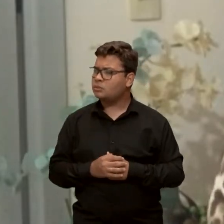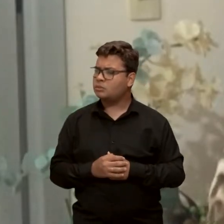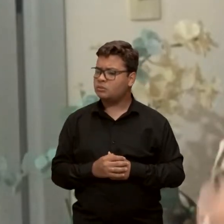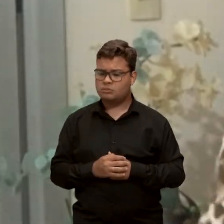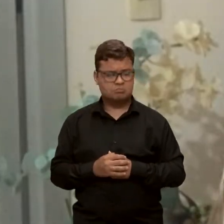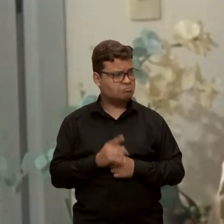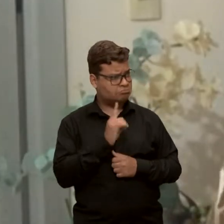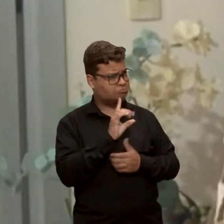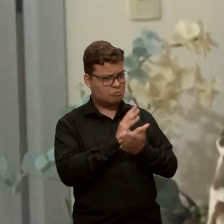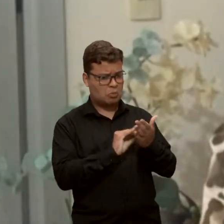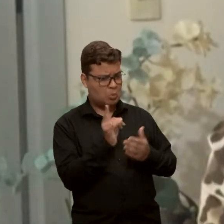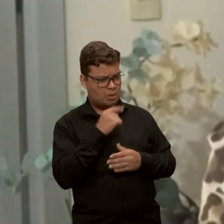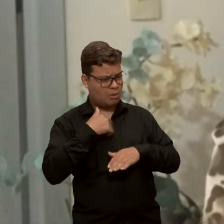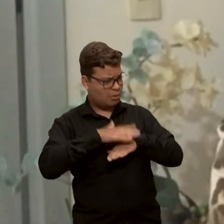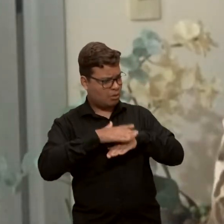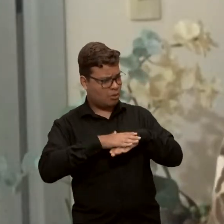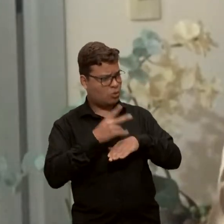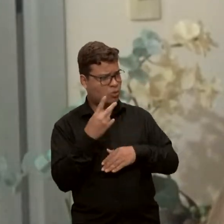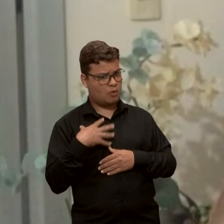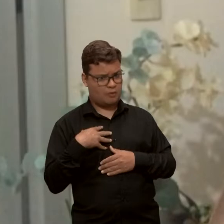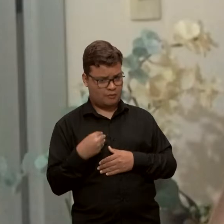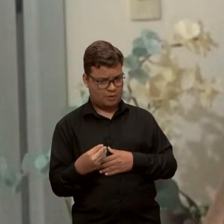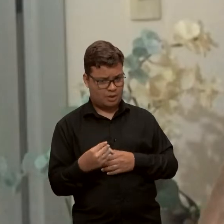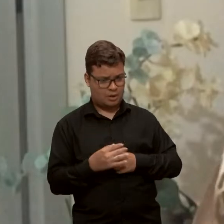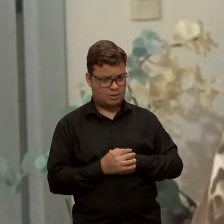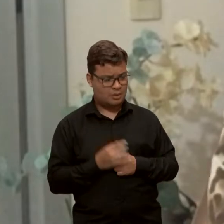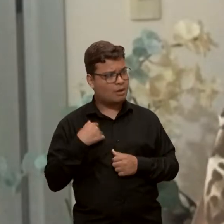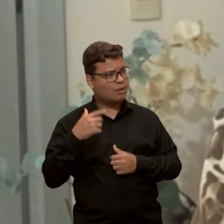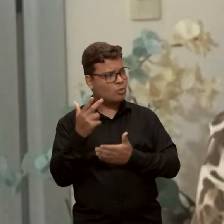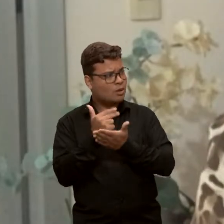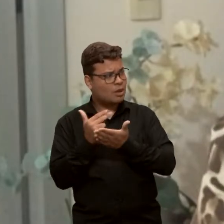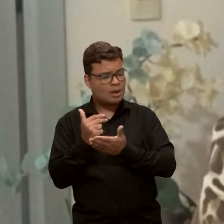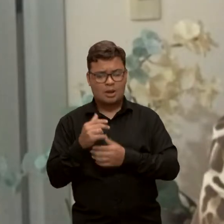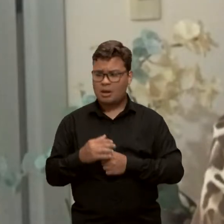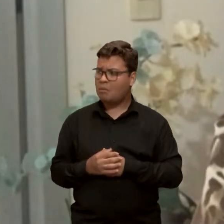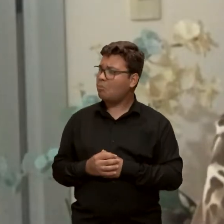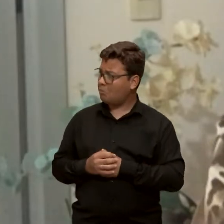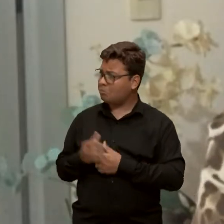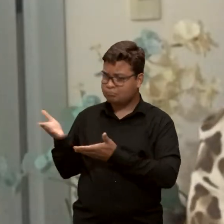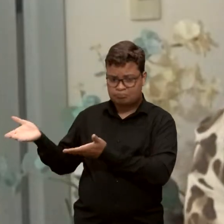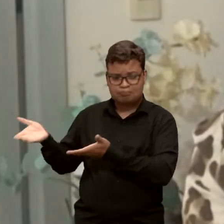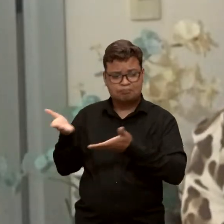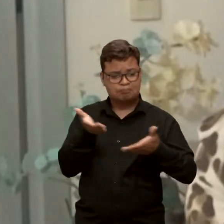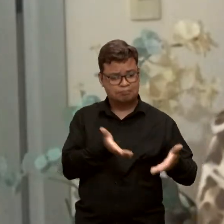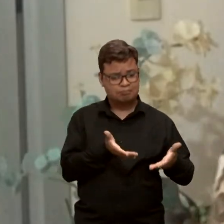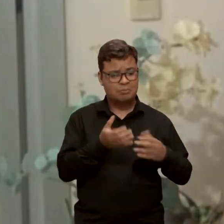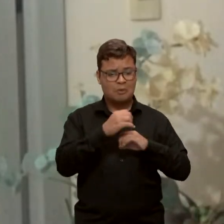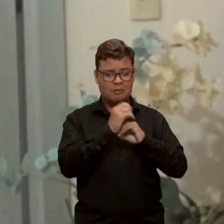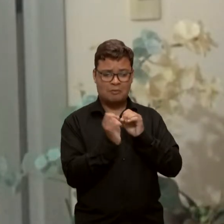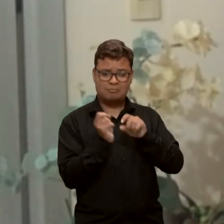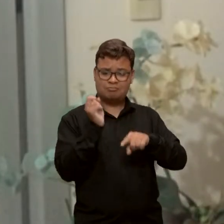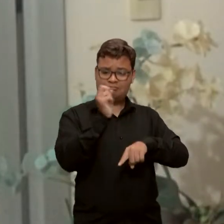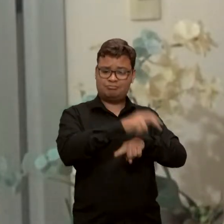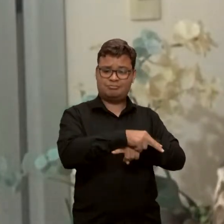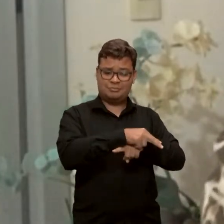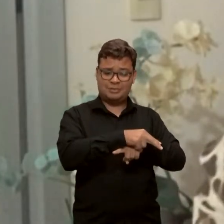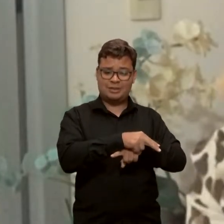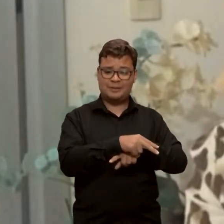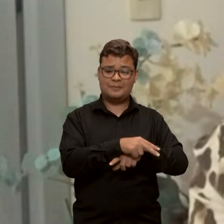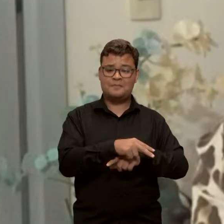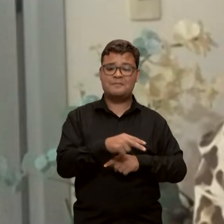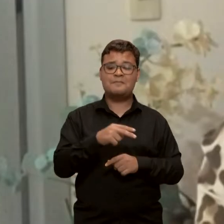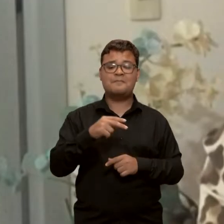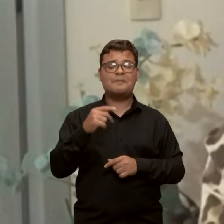filhos. Daí eles abriram a porta para mim e eu entrei na UFG, e desde então eu tenho assim a